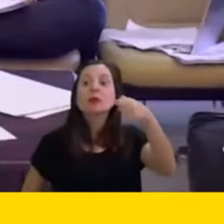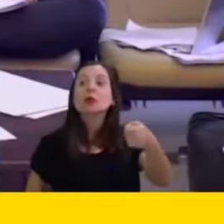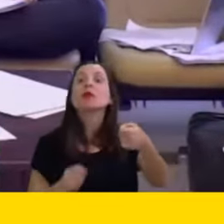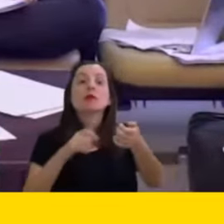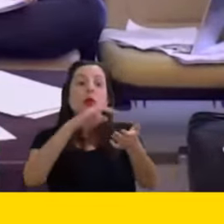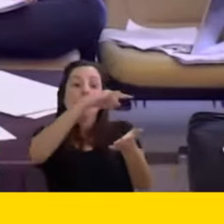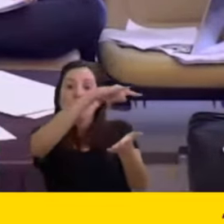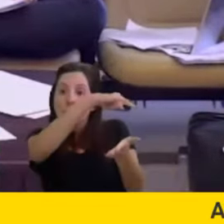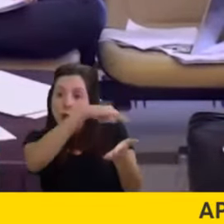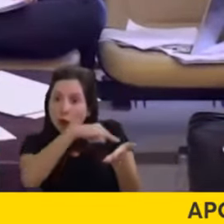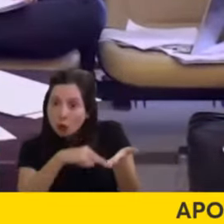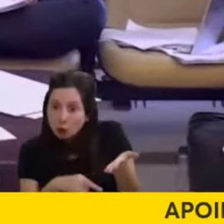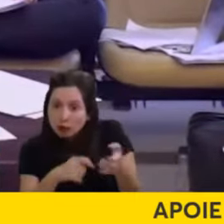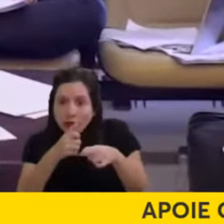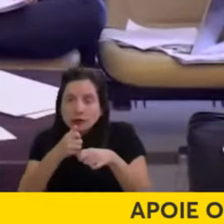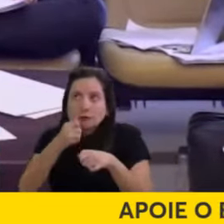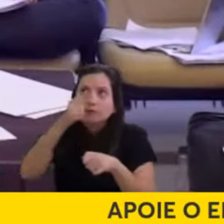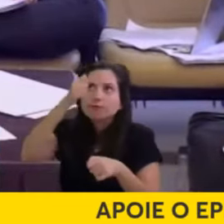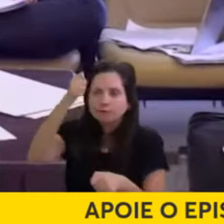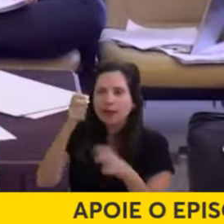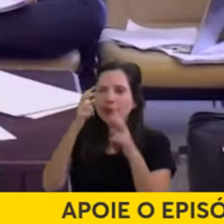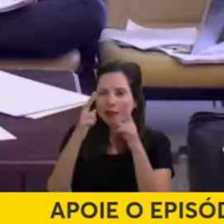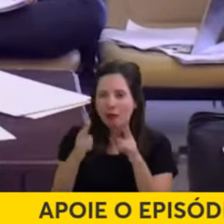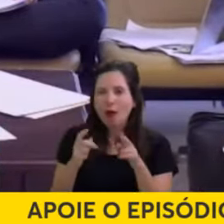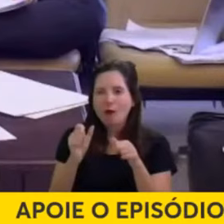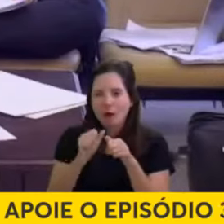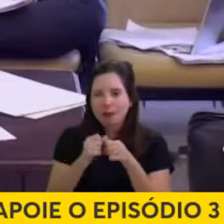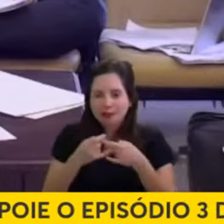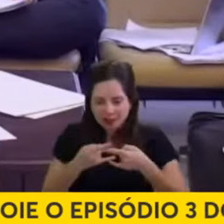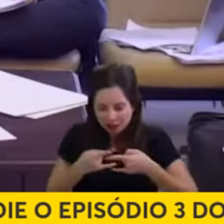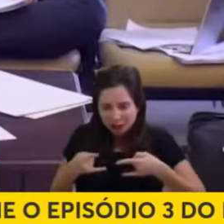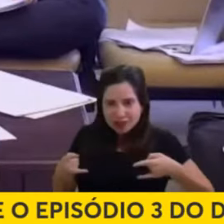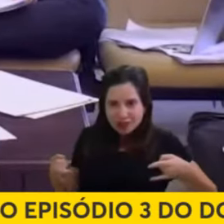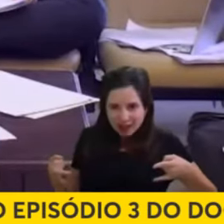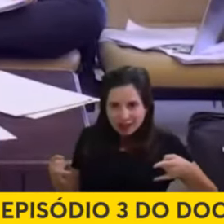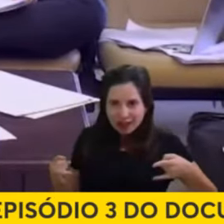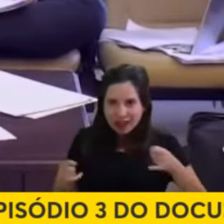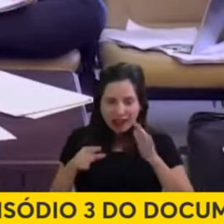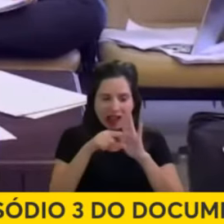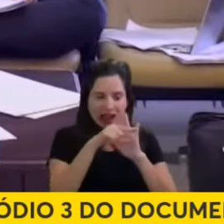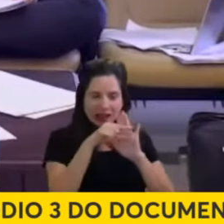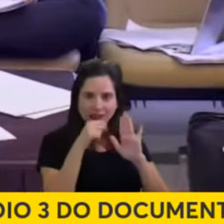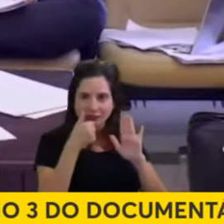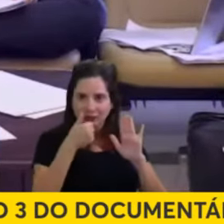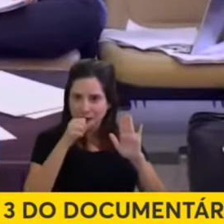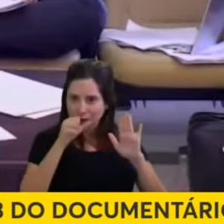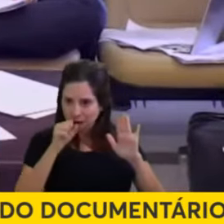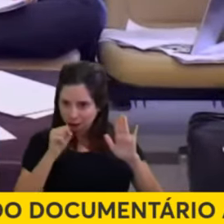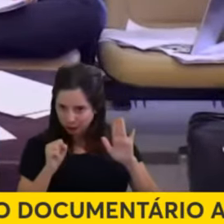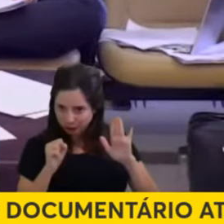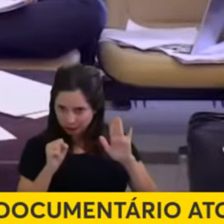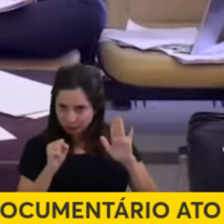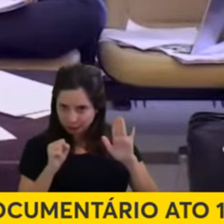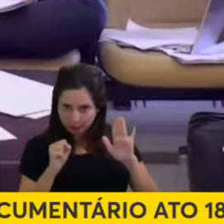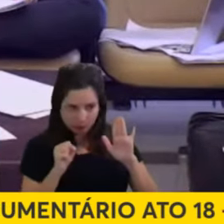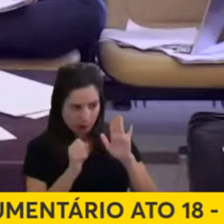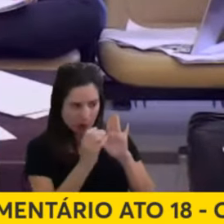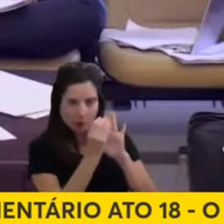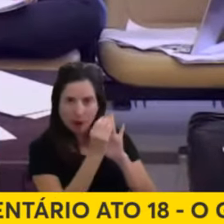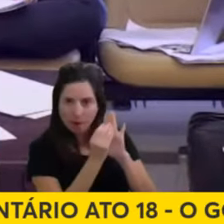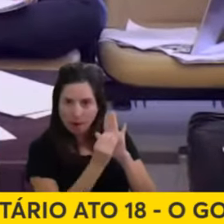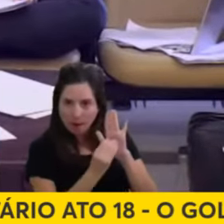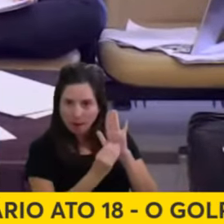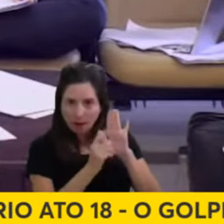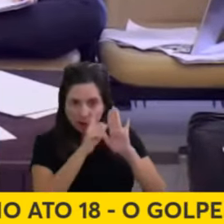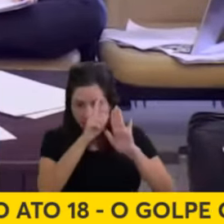é o que se faz antigament com o cheque guarda-chuva é o que viola o artigo 18 da resolução 23604 que determina no